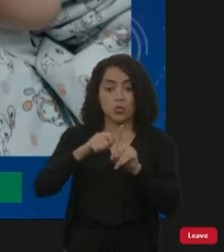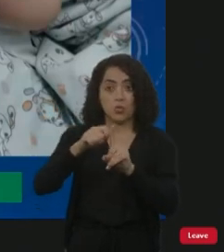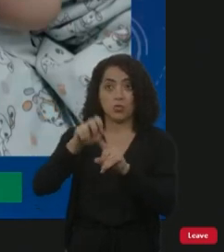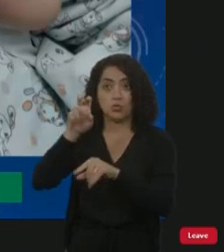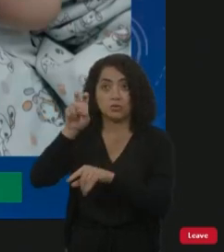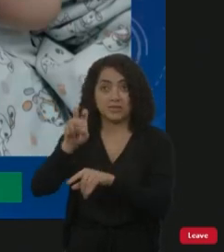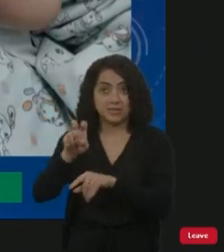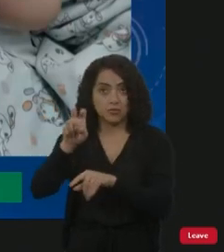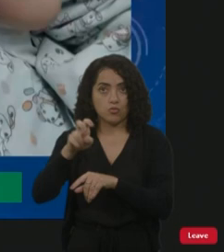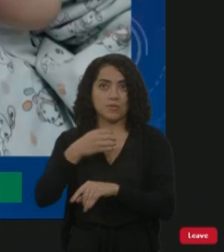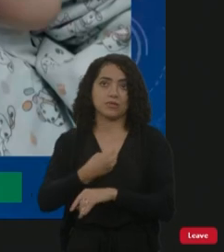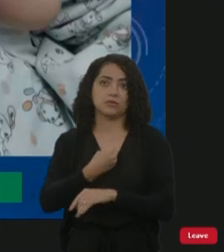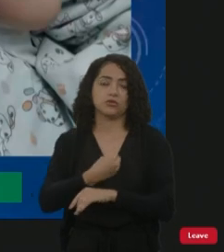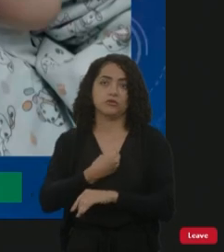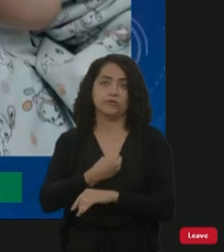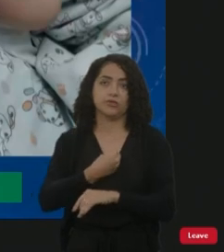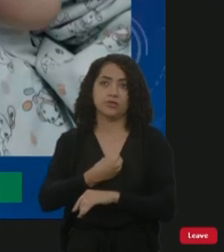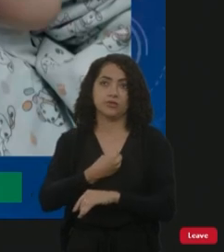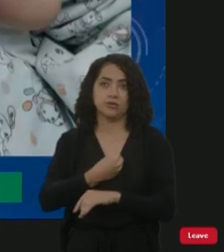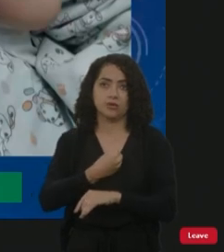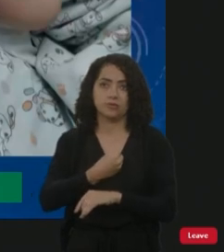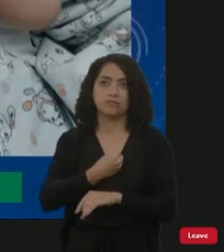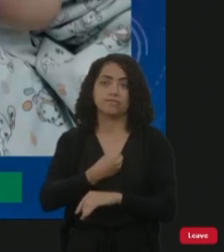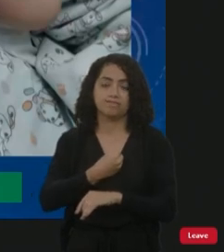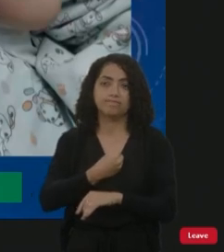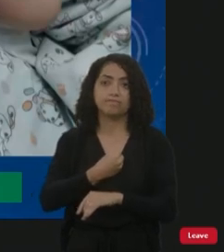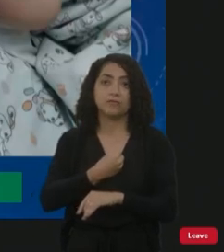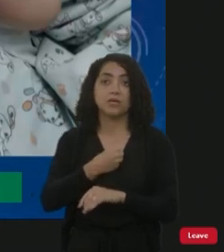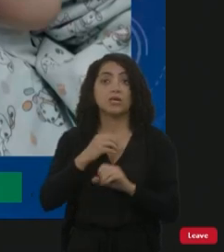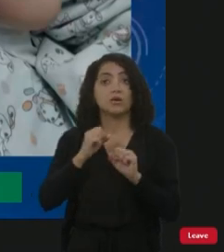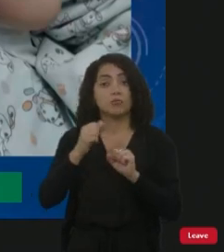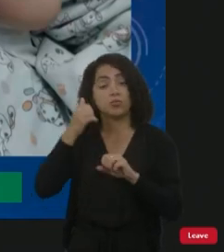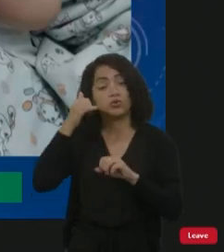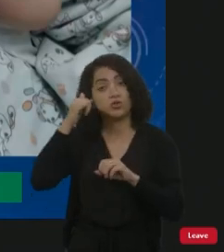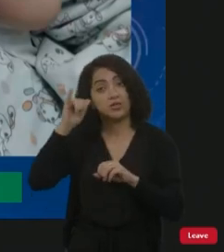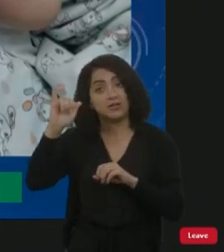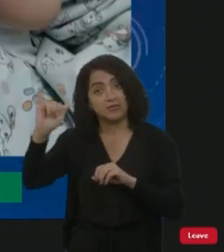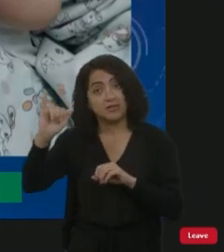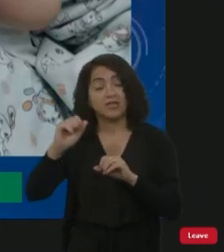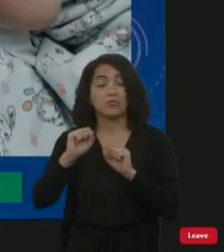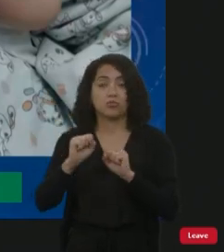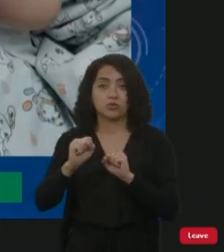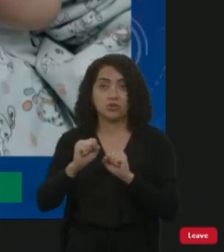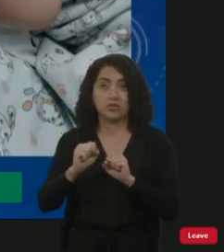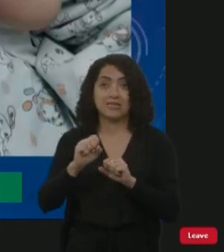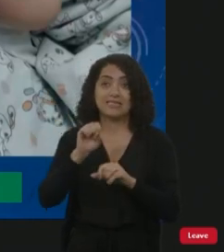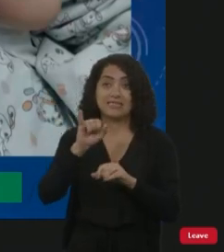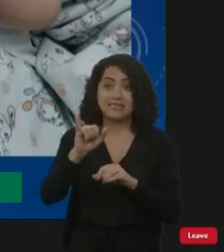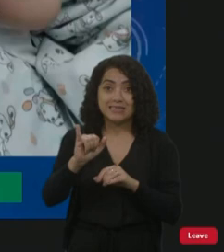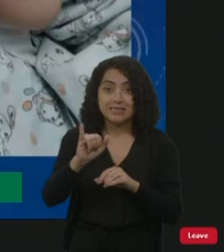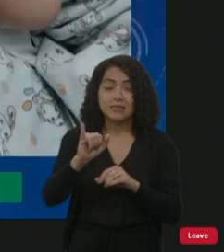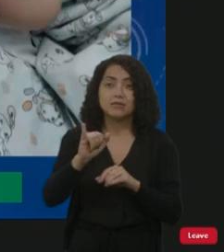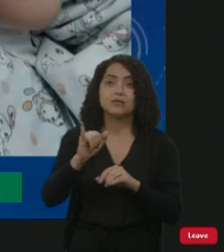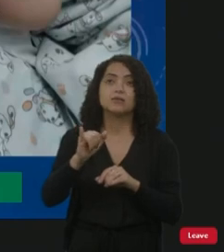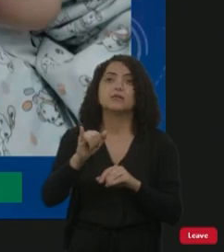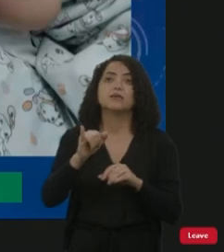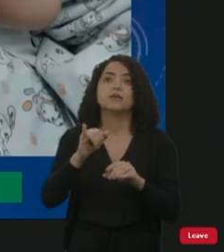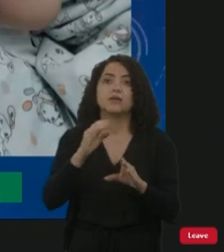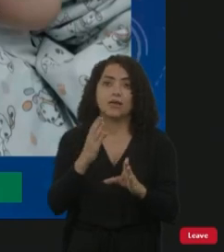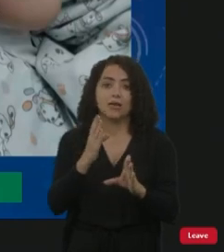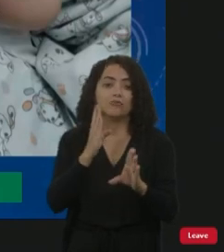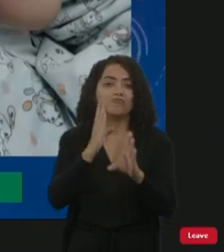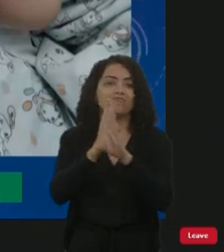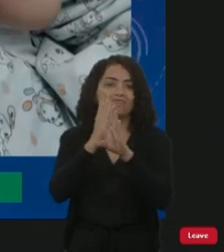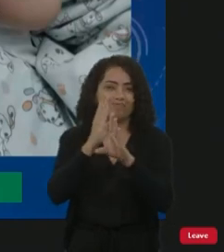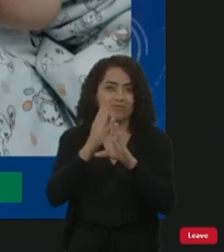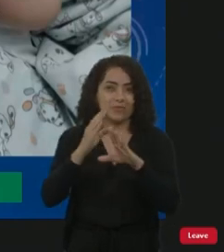de vida, tá? Situação essa que poderia ter sido evitada caso a gente já tivesse o